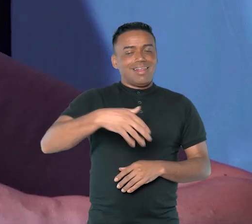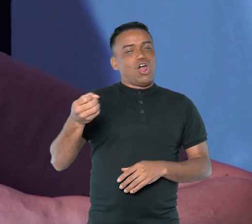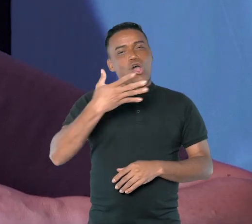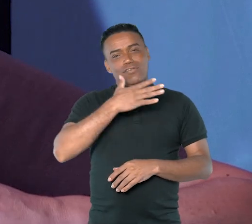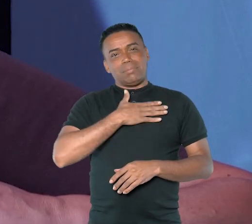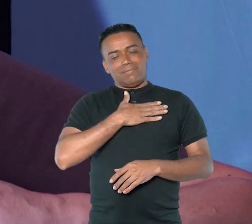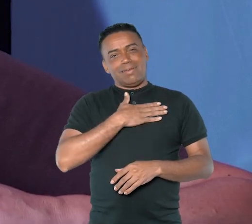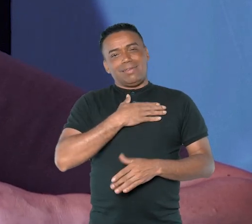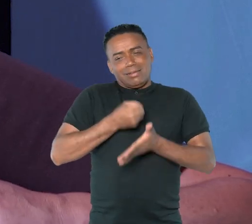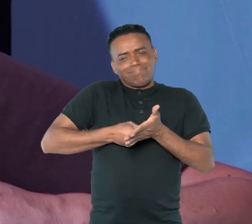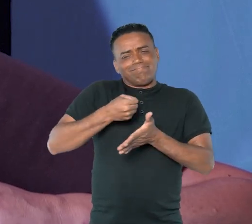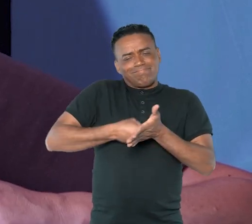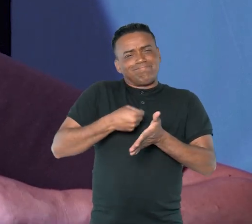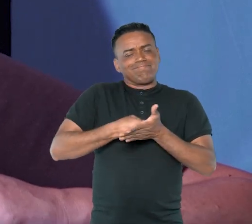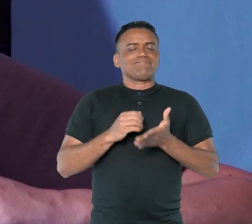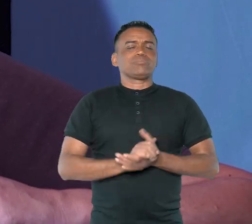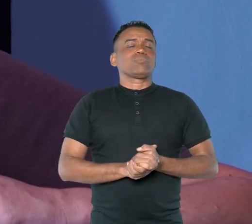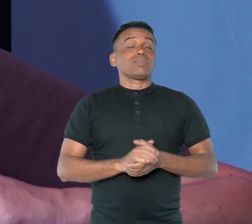Da mesma forma, eu acho que eu